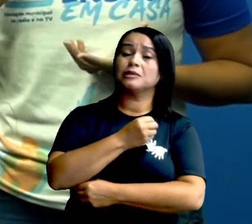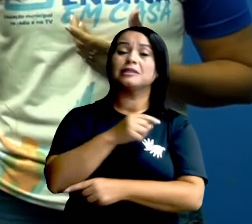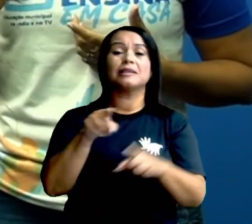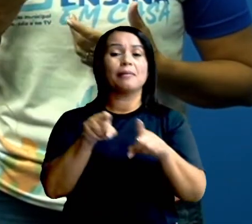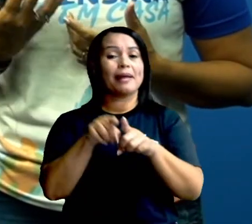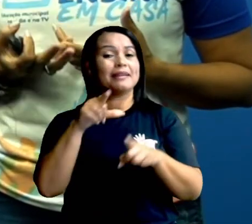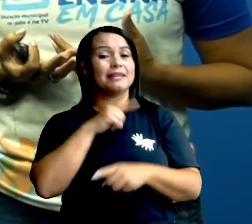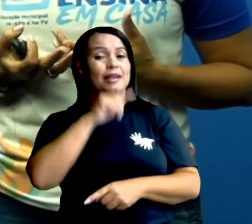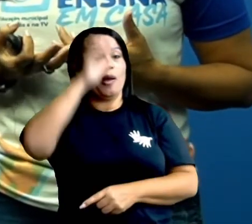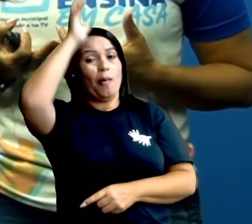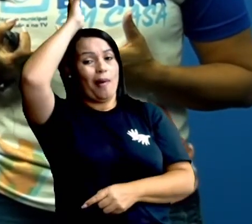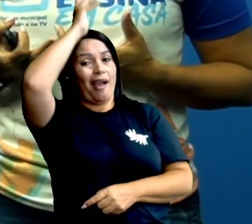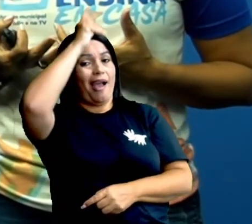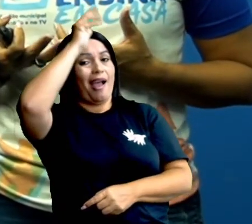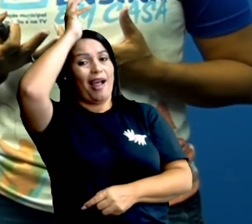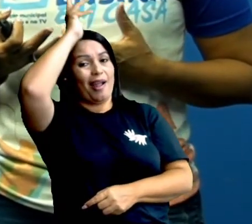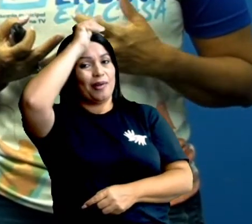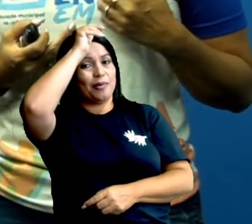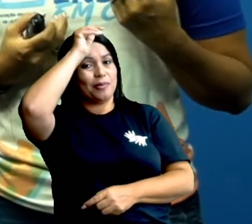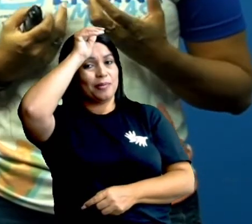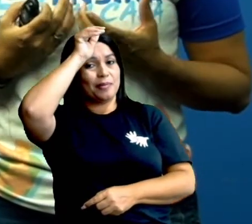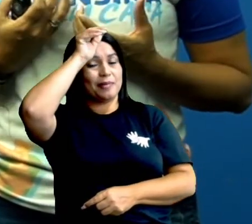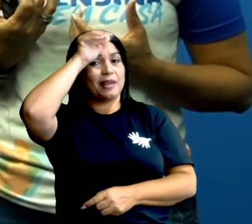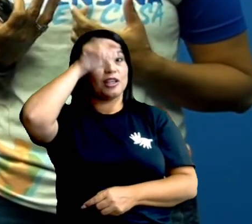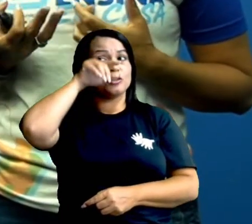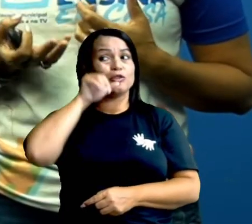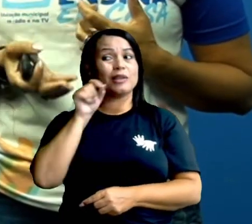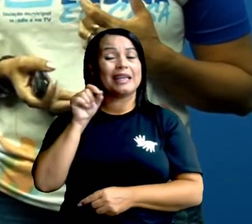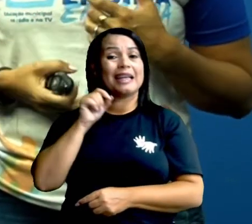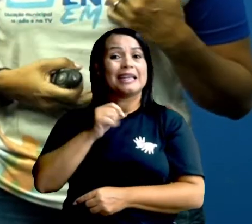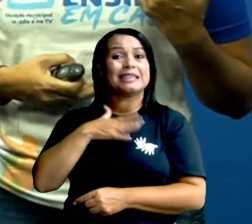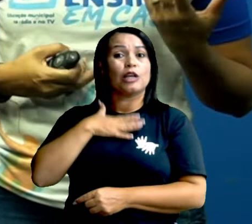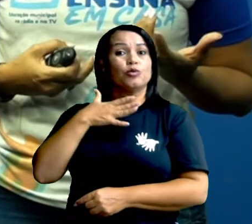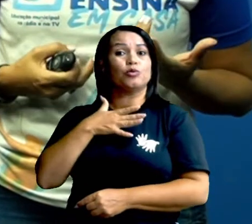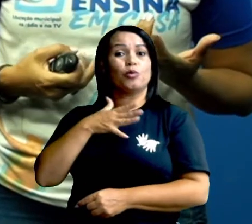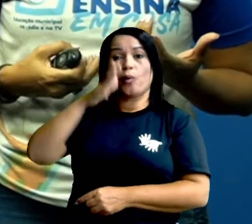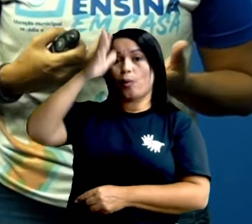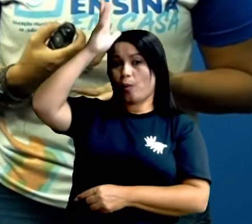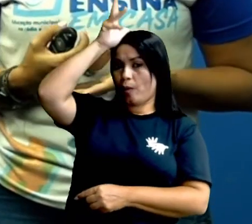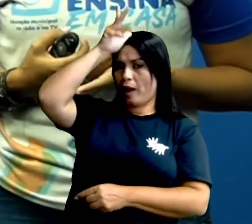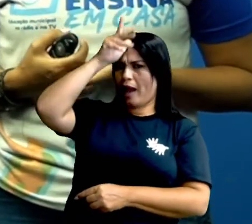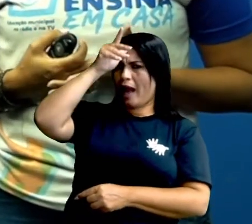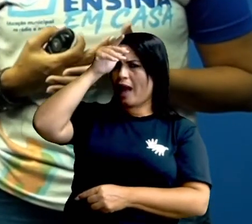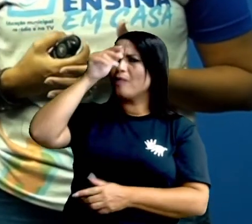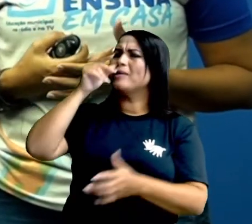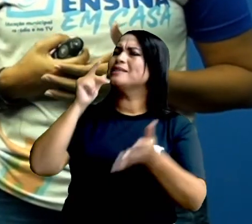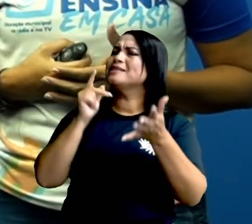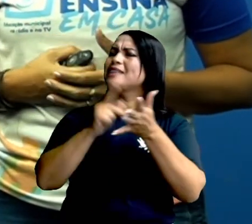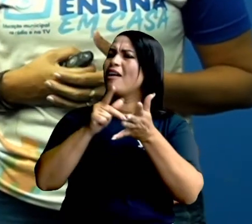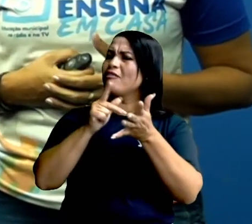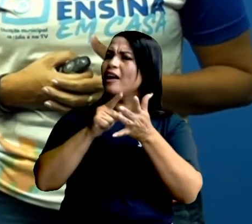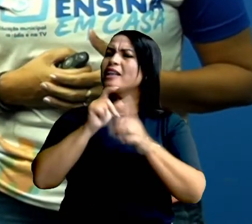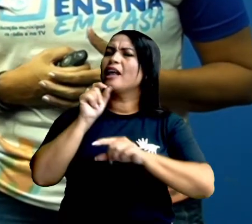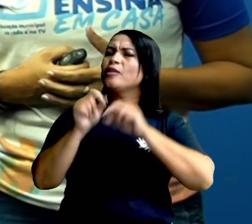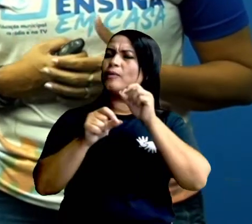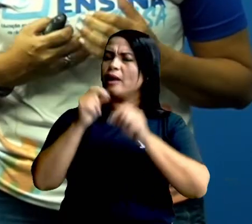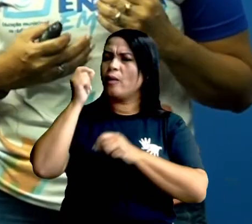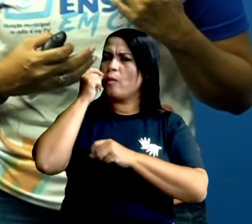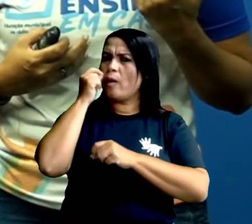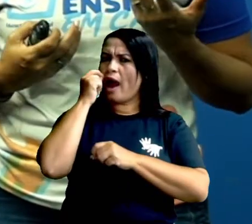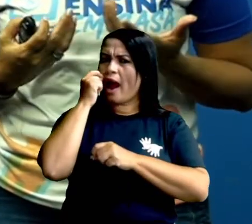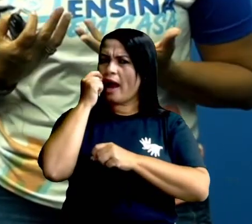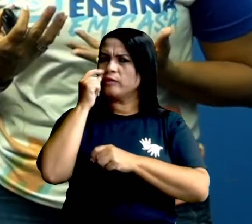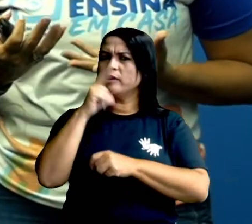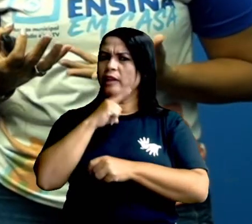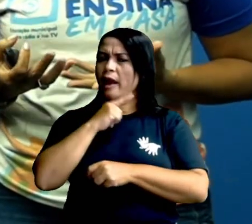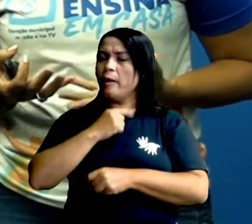E também tinha o galo. Só que ele ficou assustado com o galo. E a gente sabe que, na verdade, quem é